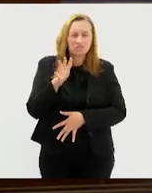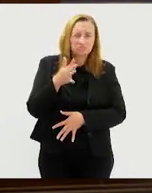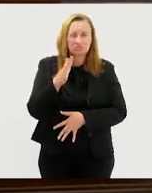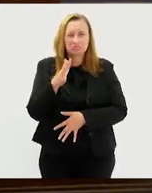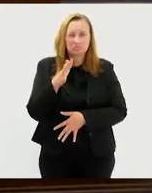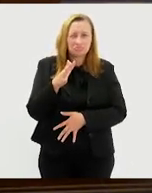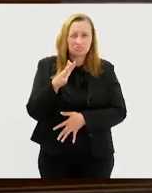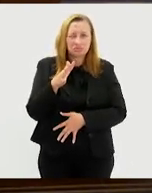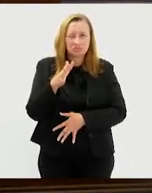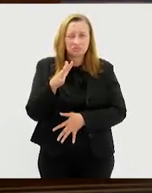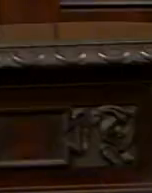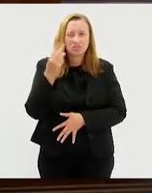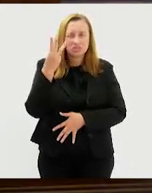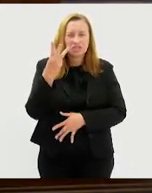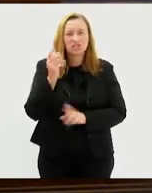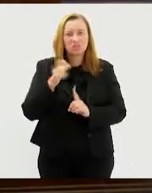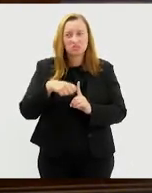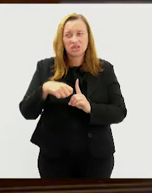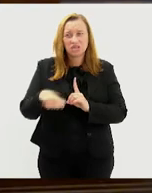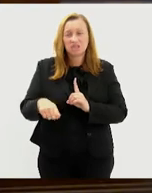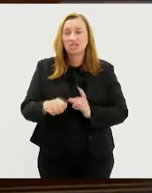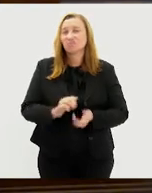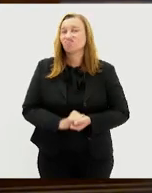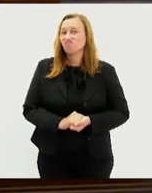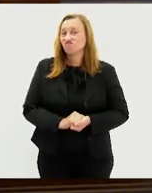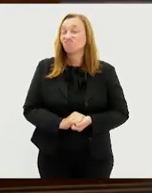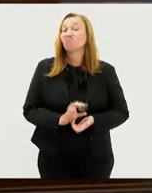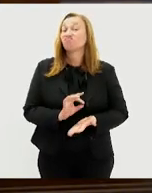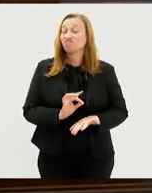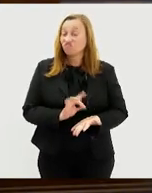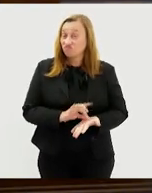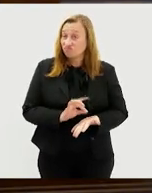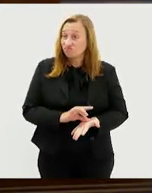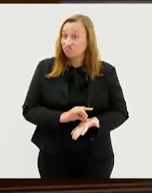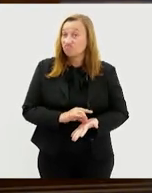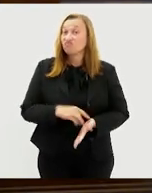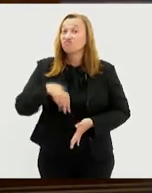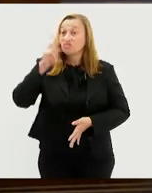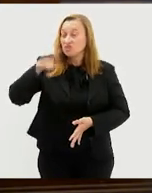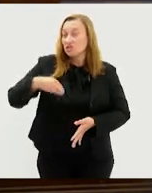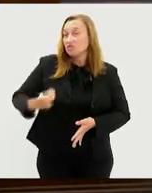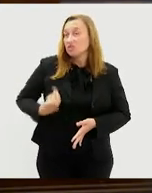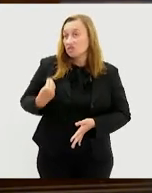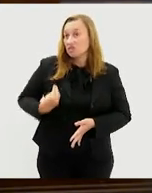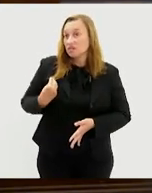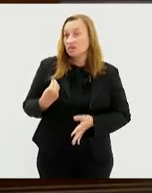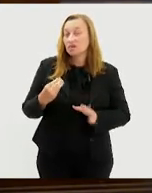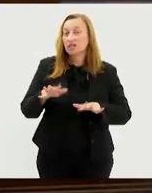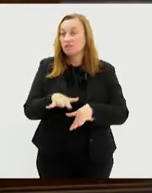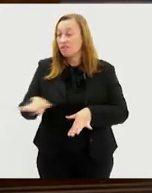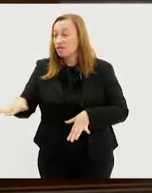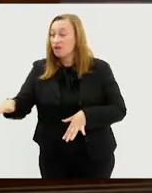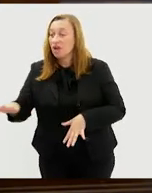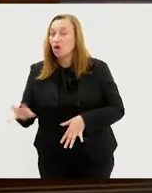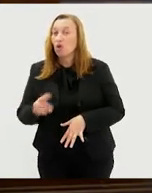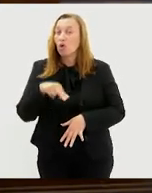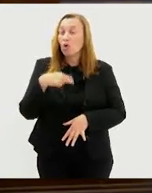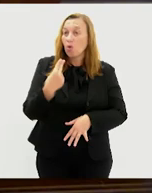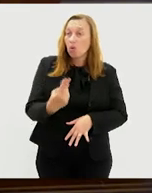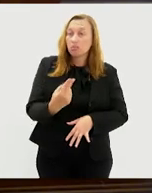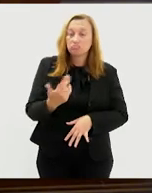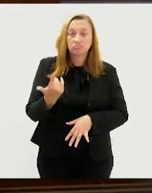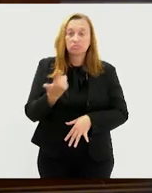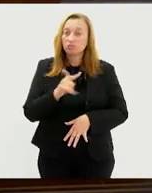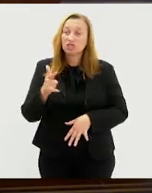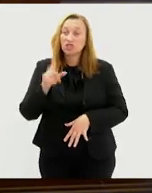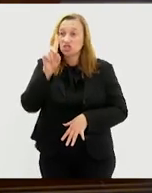hipóteses 3 meses Essa é a realidade de quem vive na favela ou quem vive na favela não tem o direito de chegar e